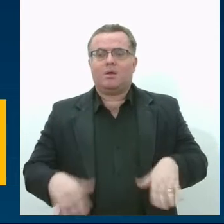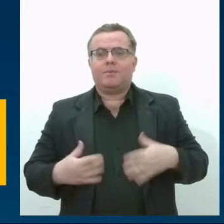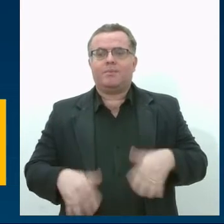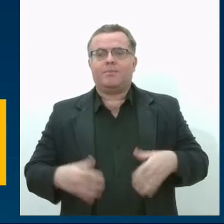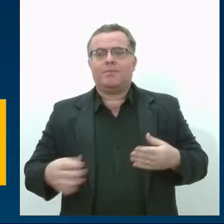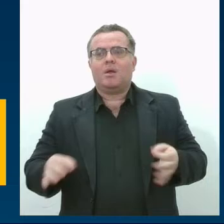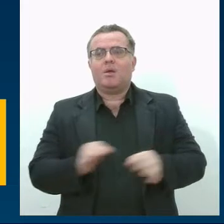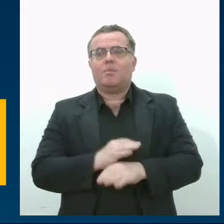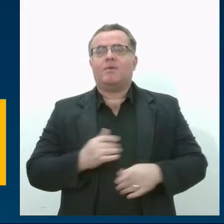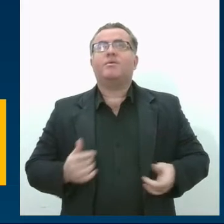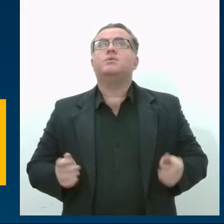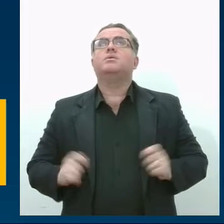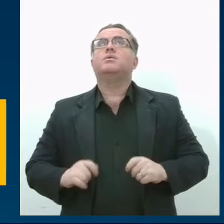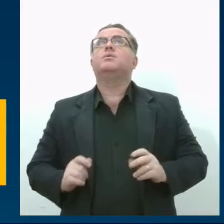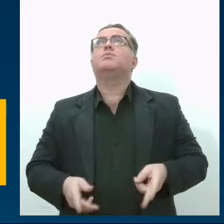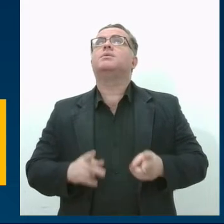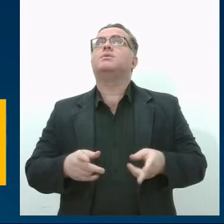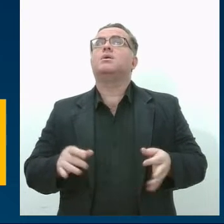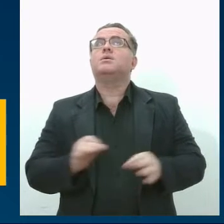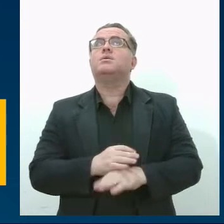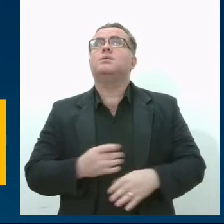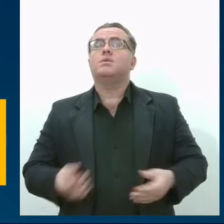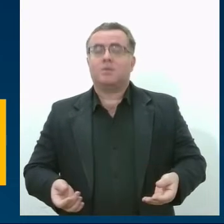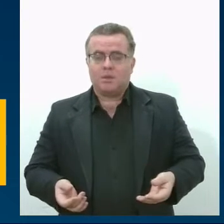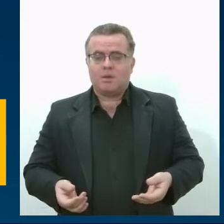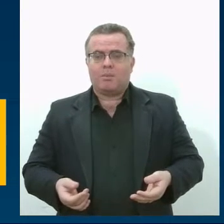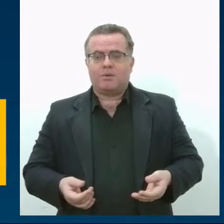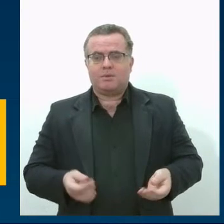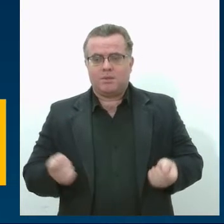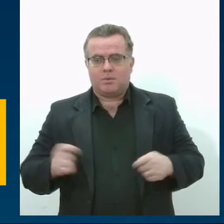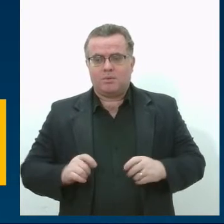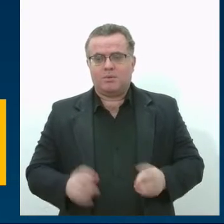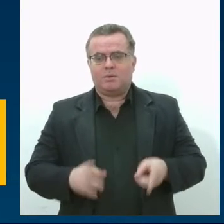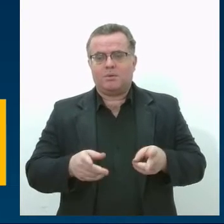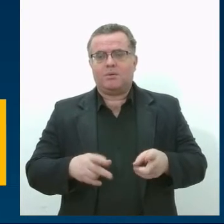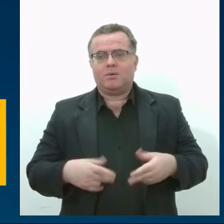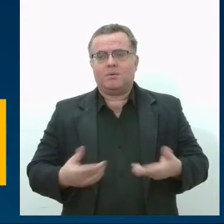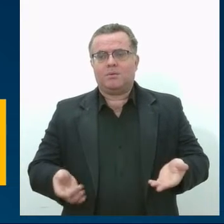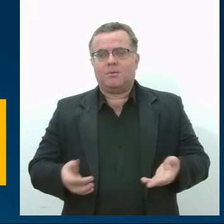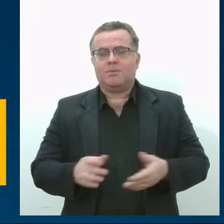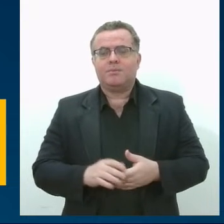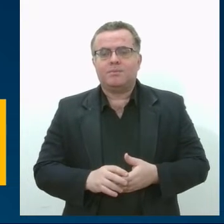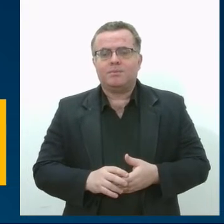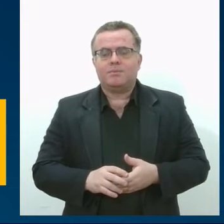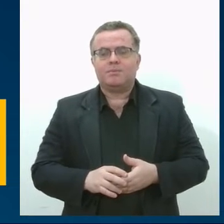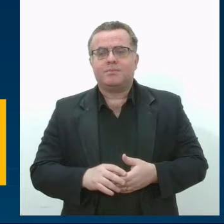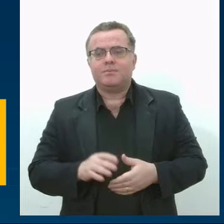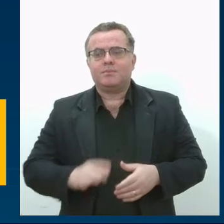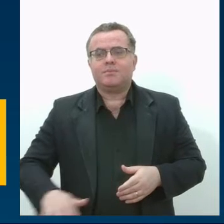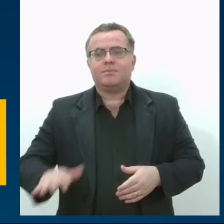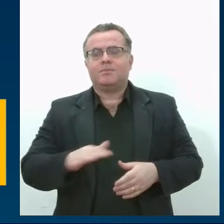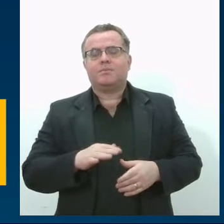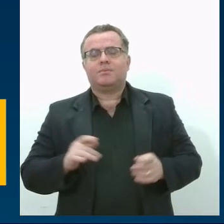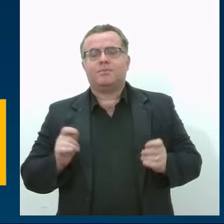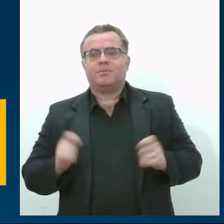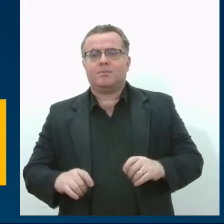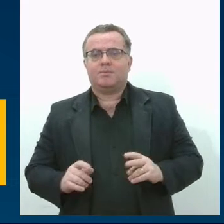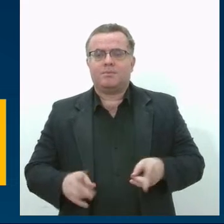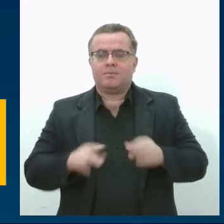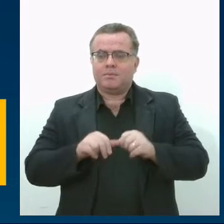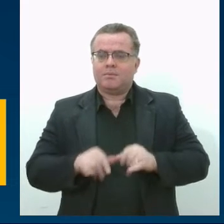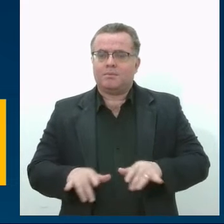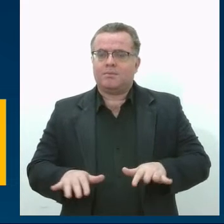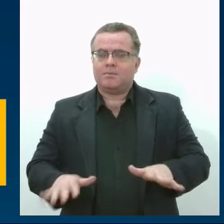consequentemente, pelo fato do depósito estar destampado, o mosquito Aedes aegypti faz a desova e aí cria um